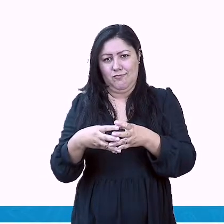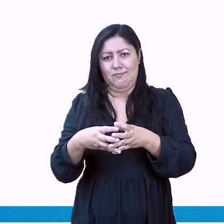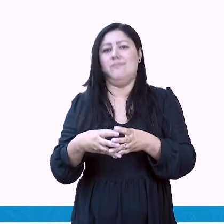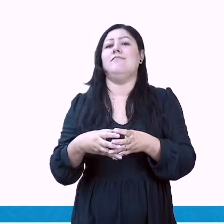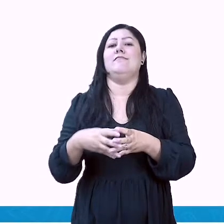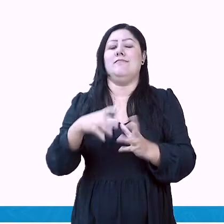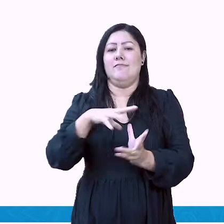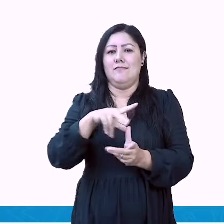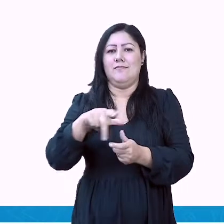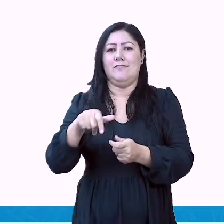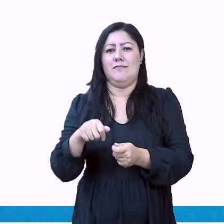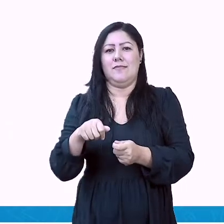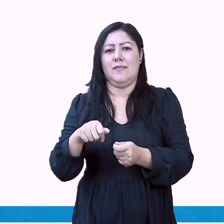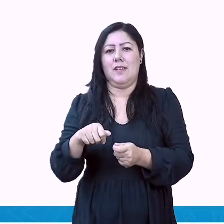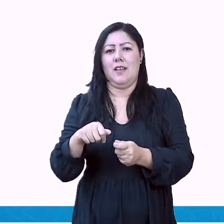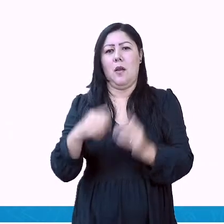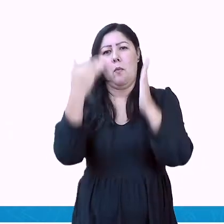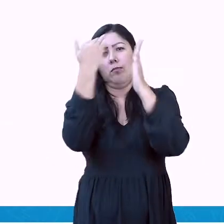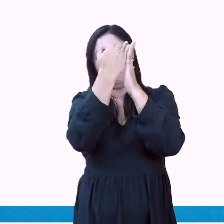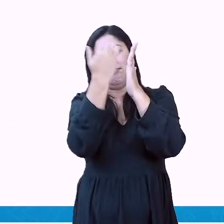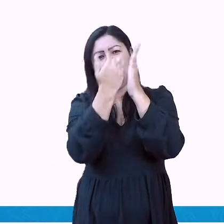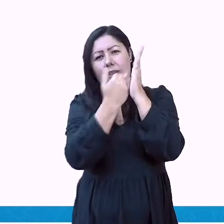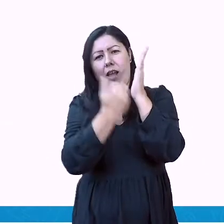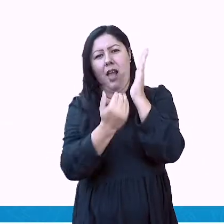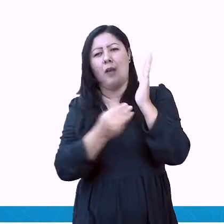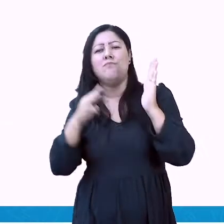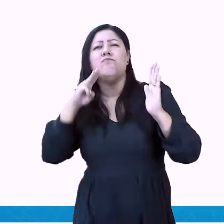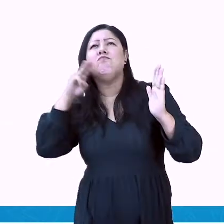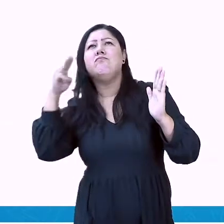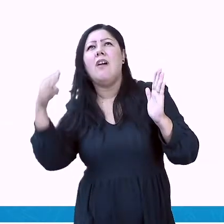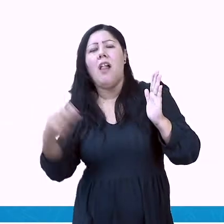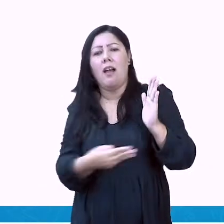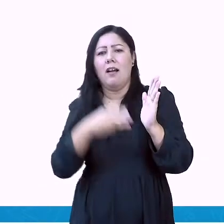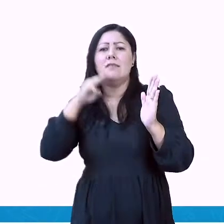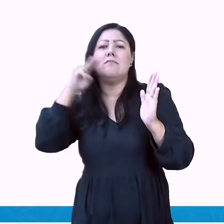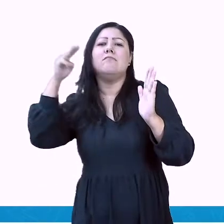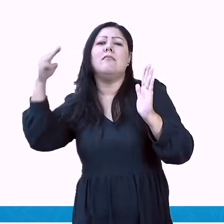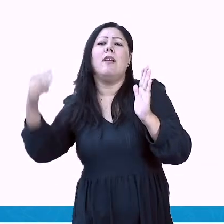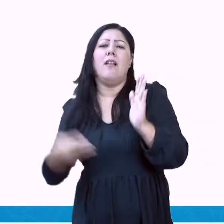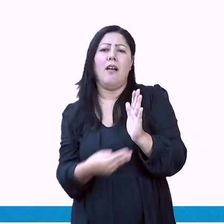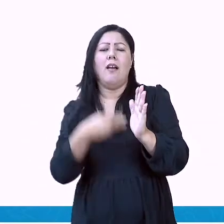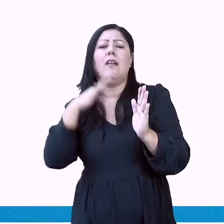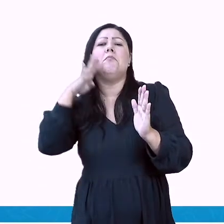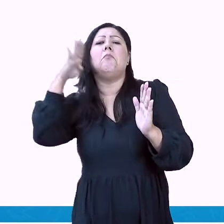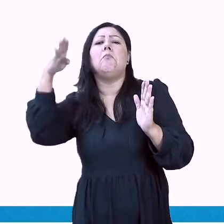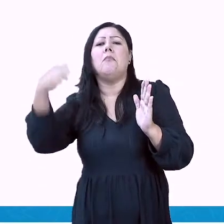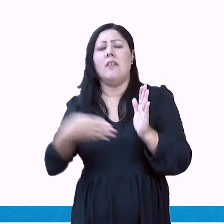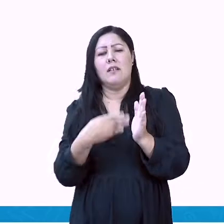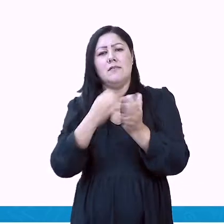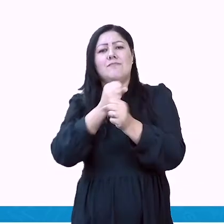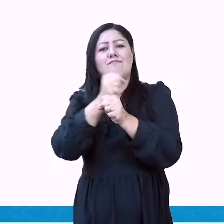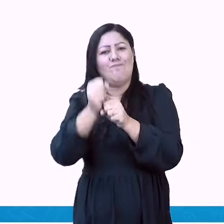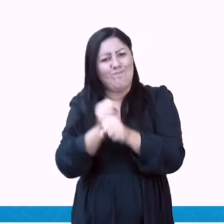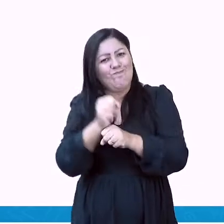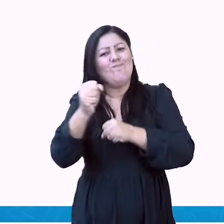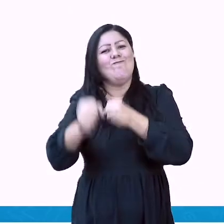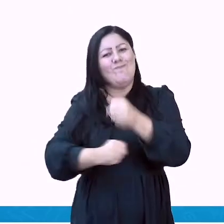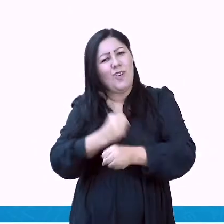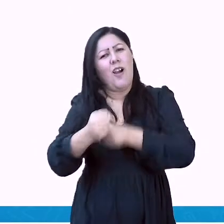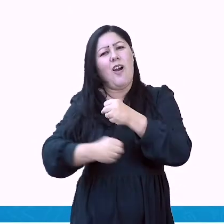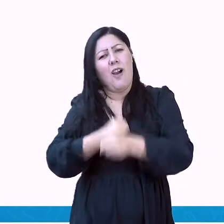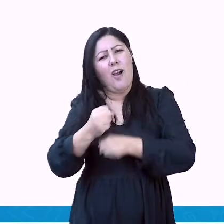a milhões e milhões de anos. Por isso que nós bilhões de anos, né? Por isso que nós